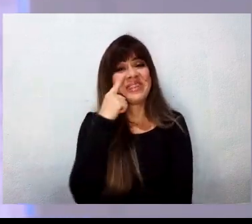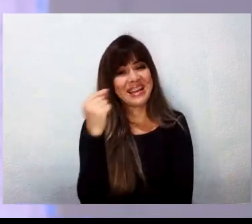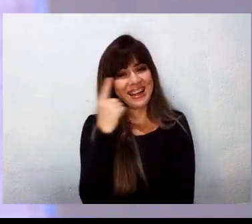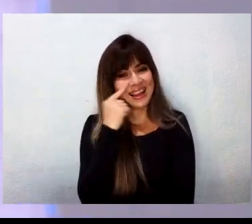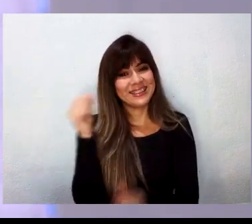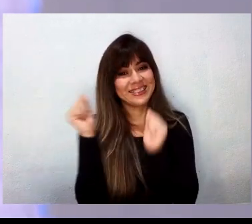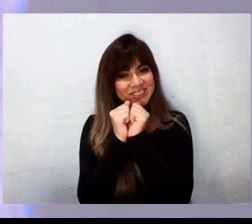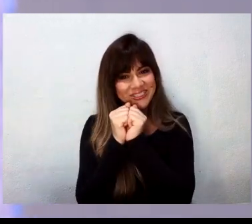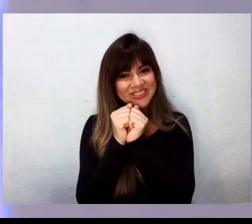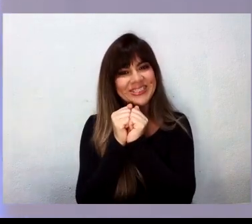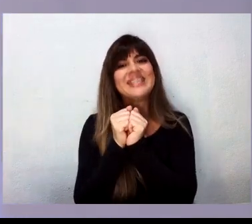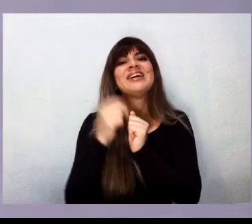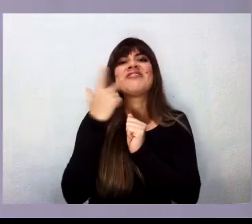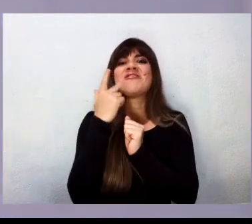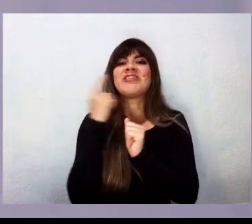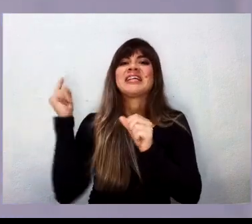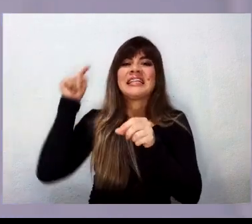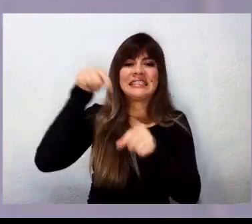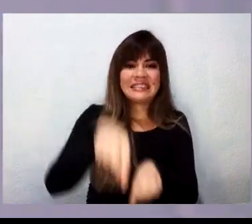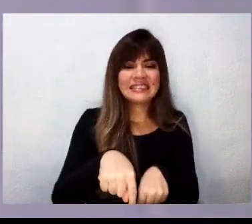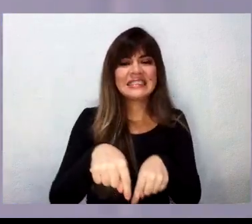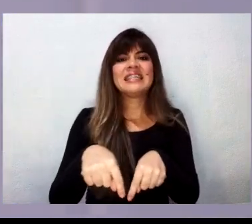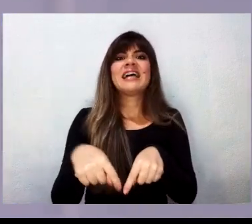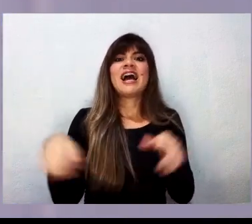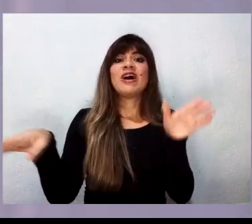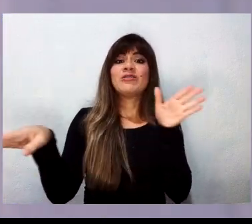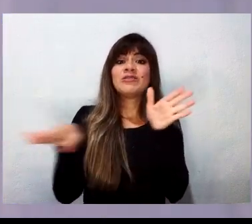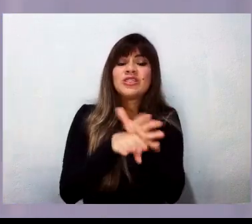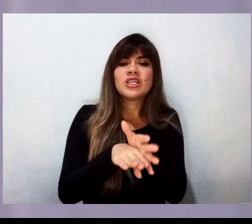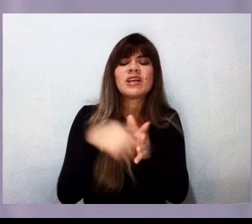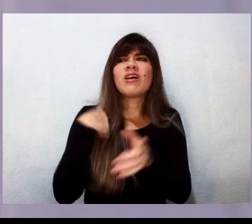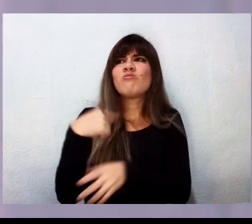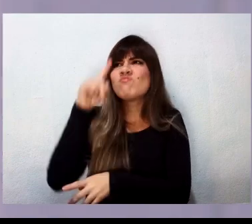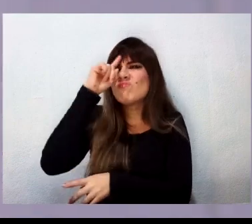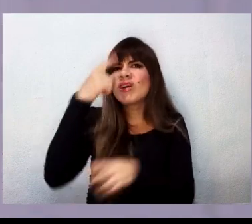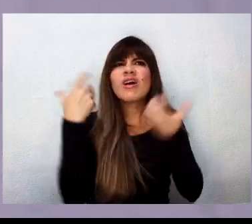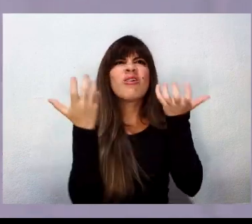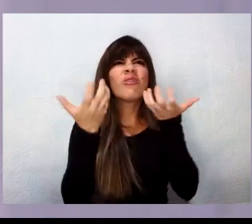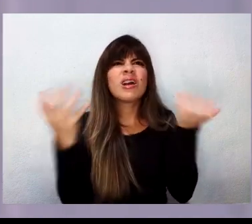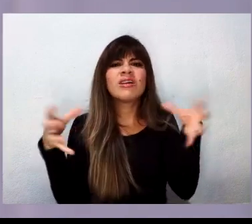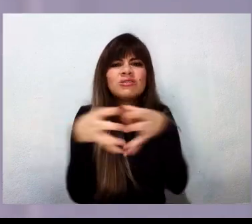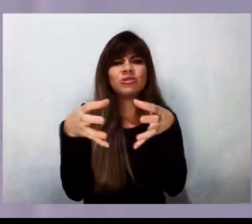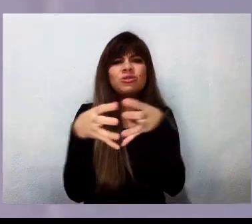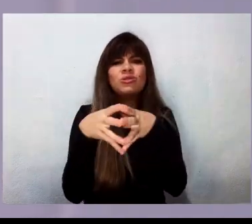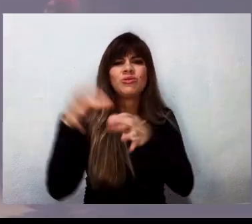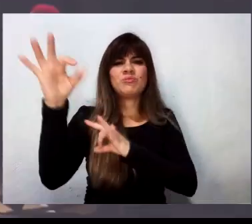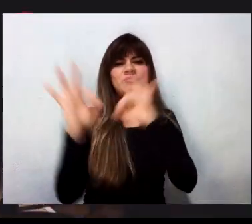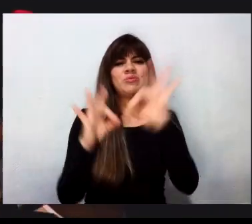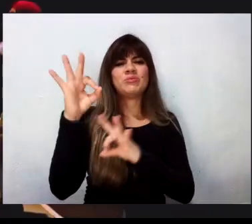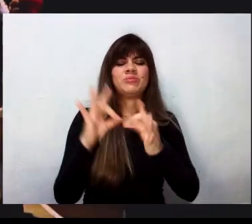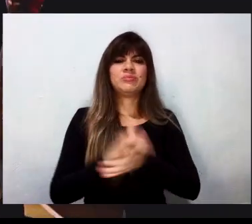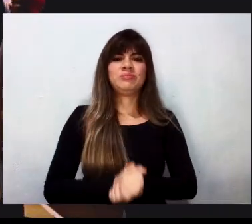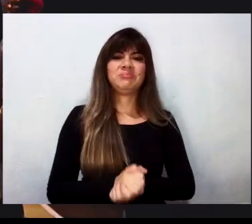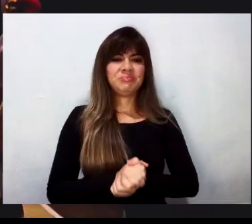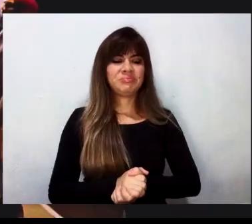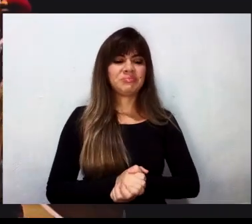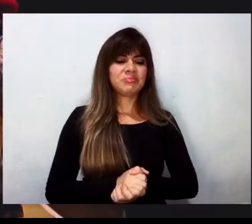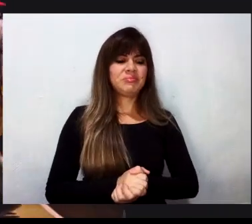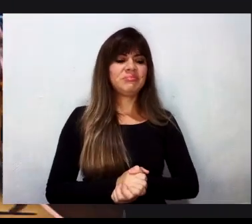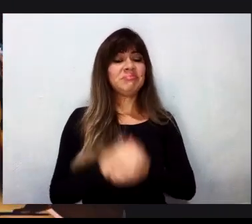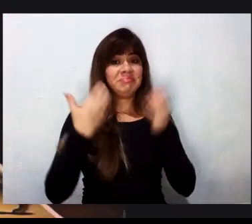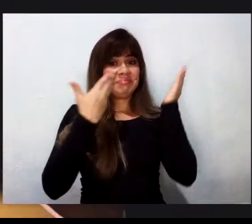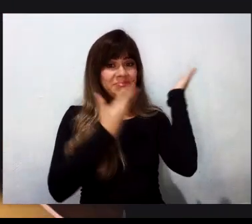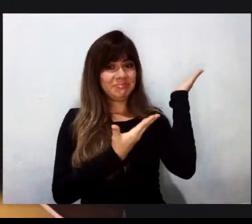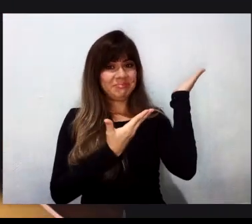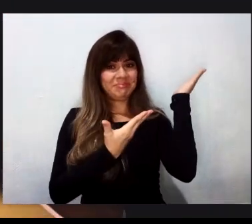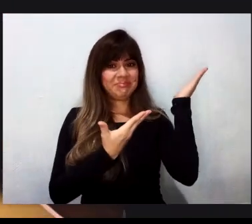minha gata. Então, eu já cheguei em Fortaleza com essa ideia de que eu ia participar do grupo.